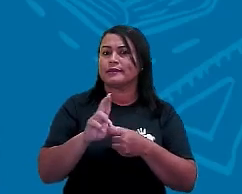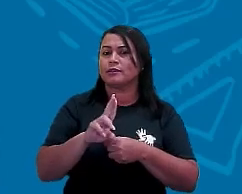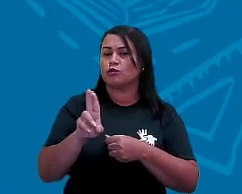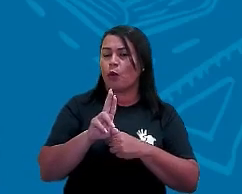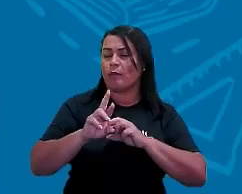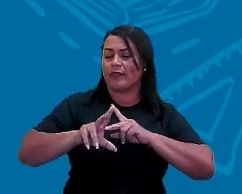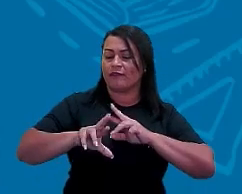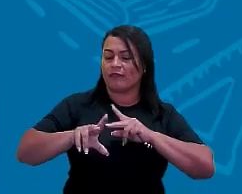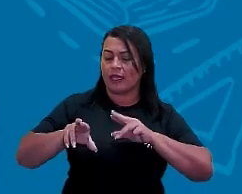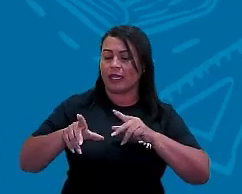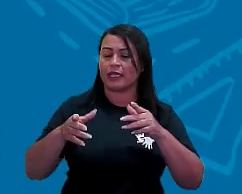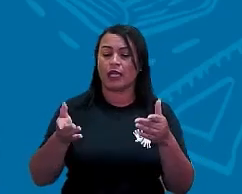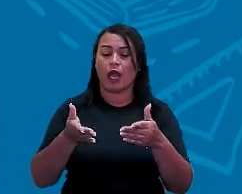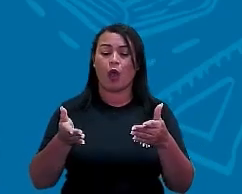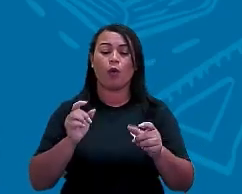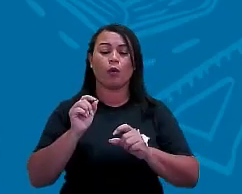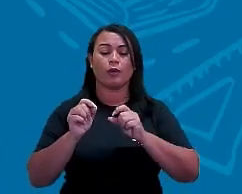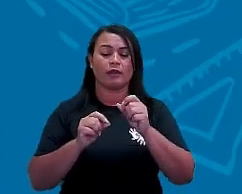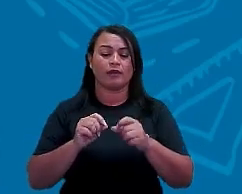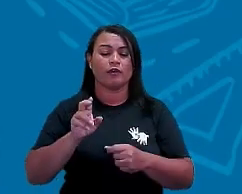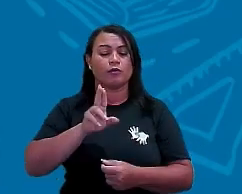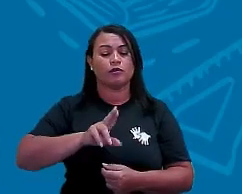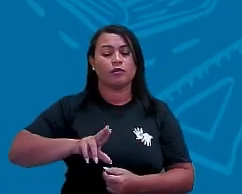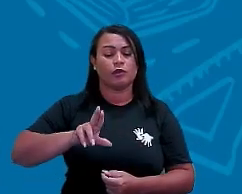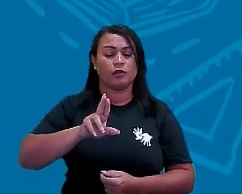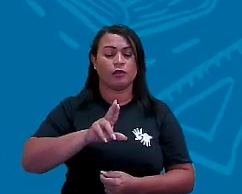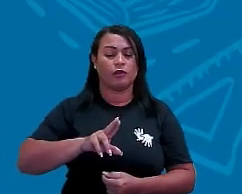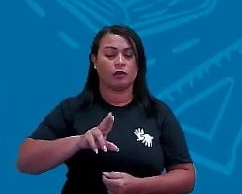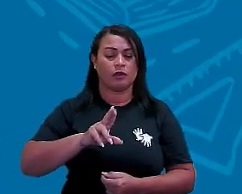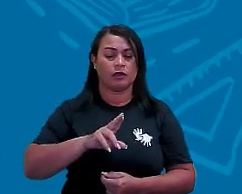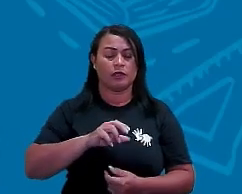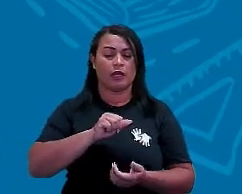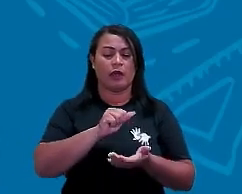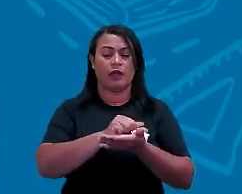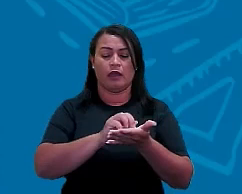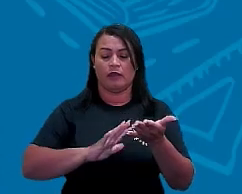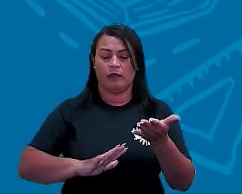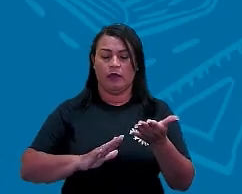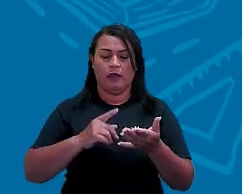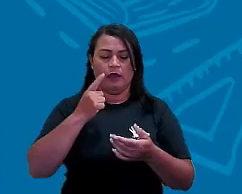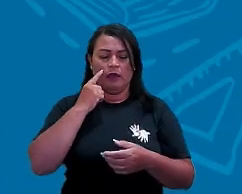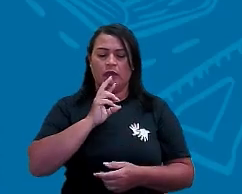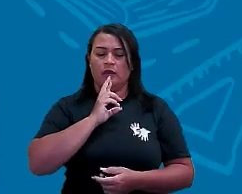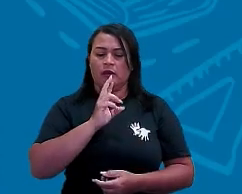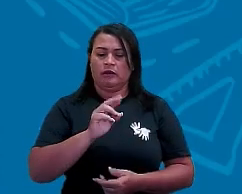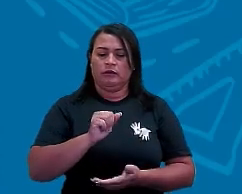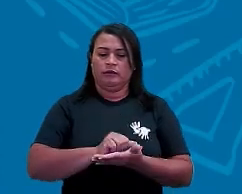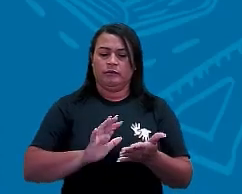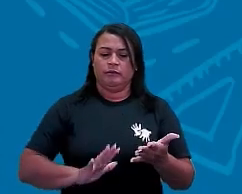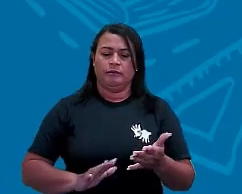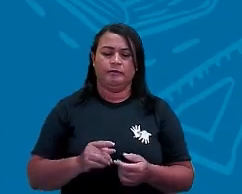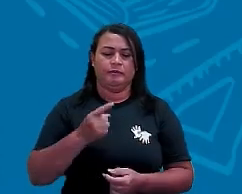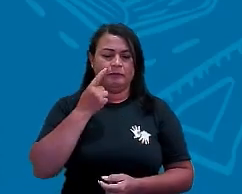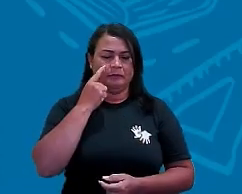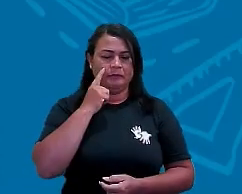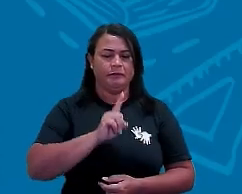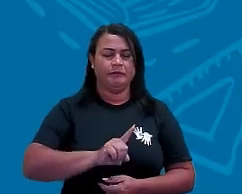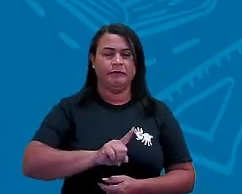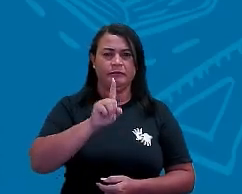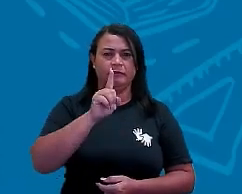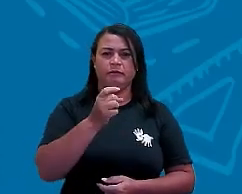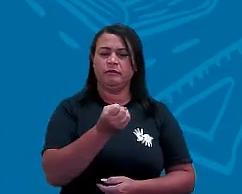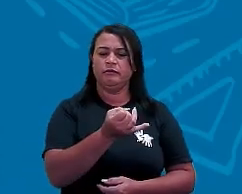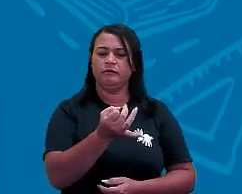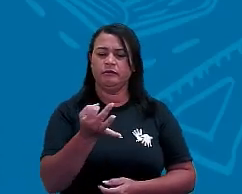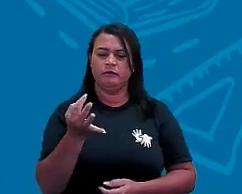monetárias. Aí agora a gente vai e faz uns exercíciozinhos, tá certo? Ó, observe a quantia